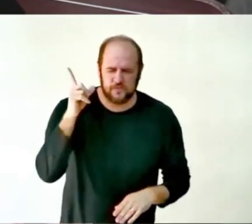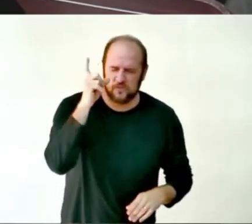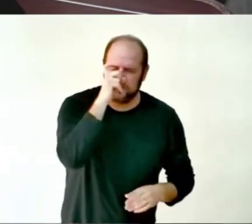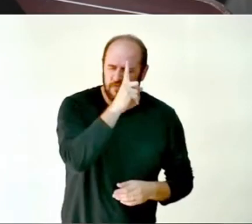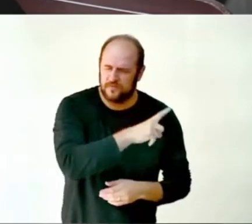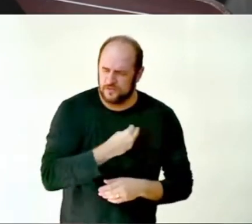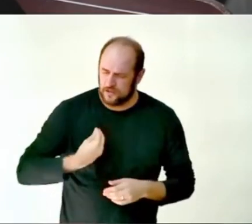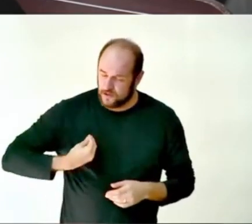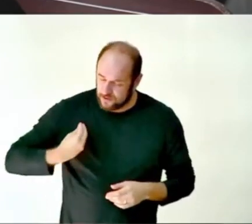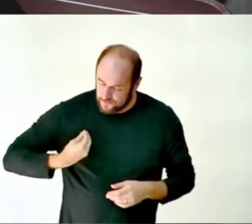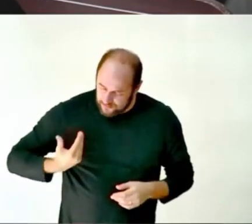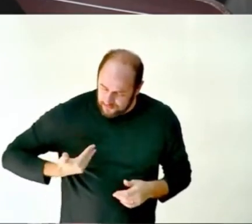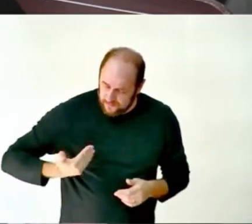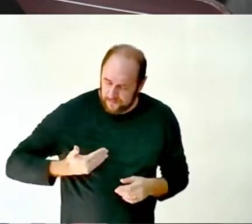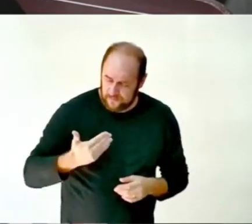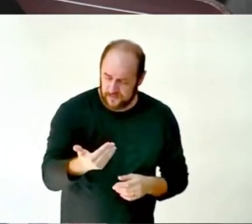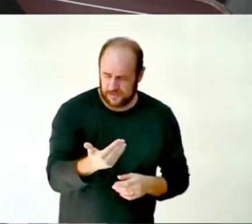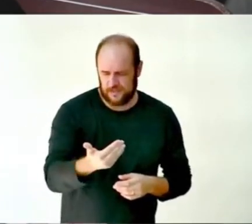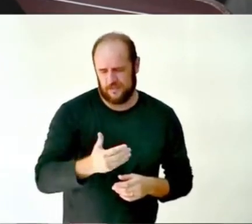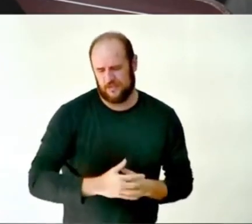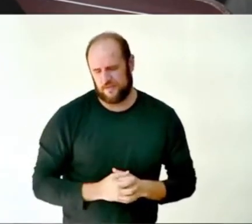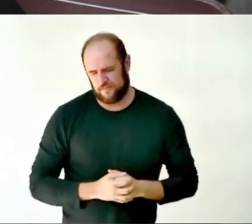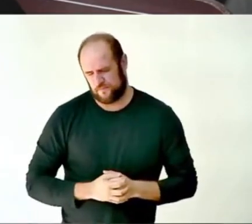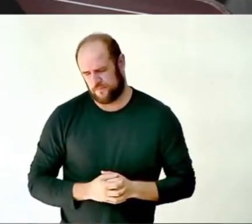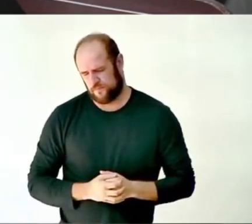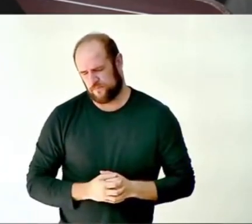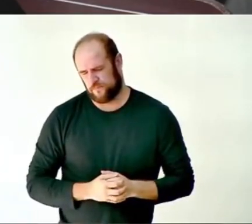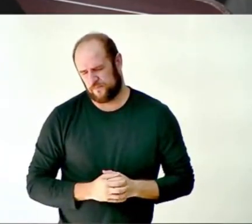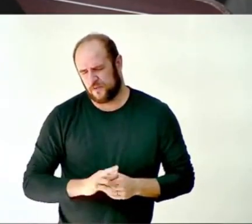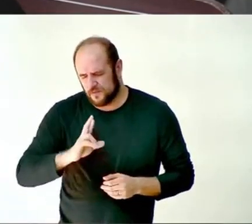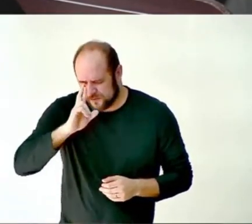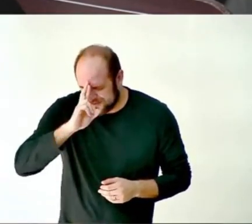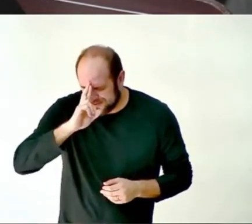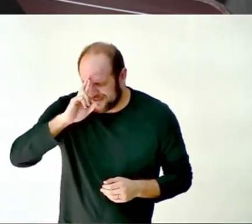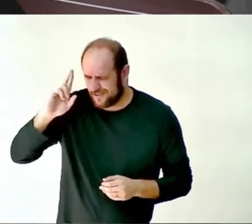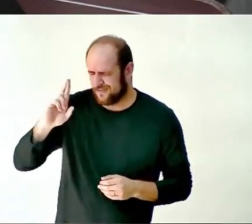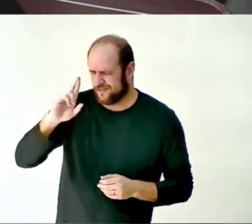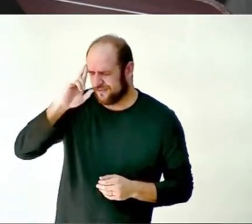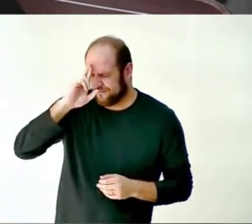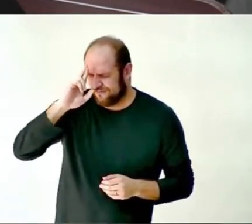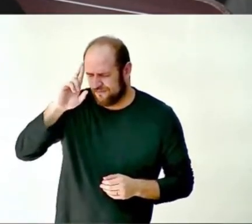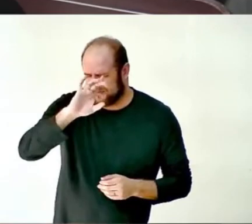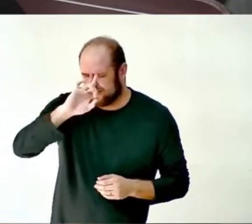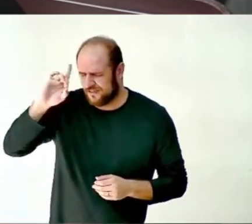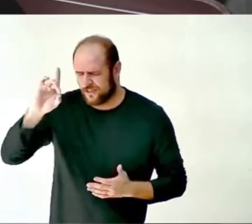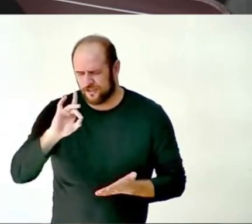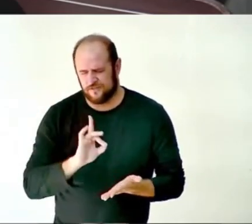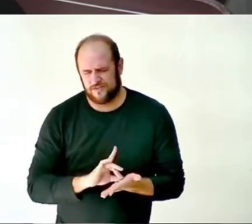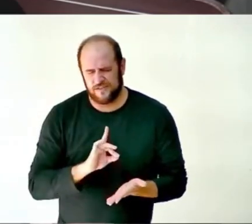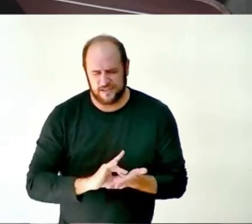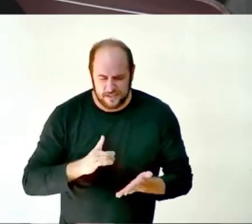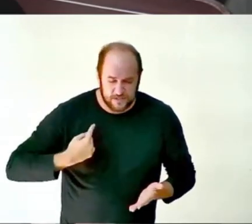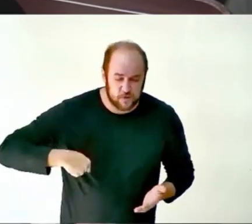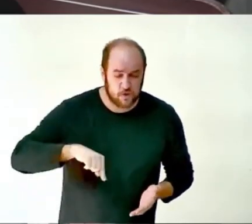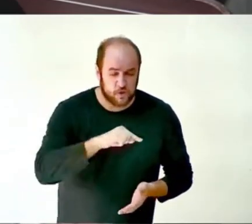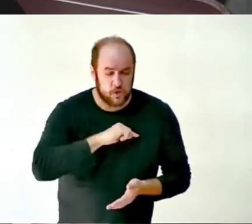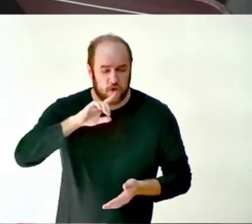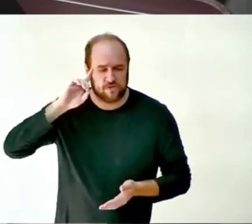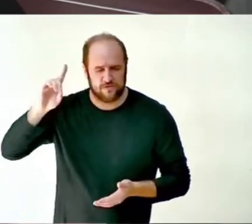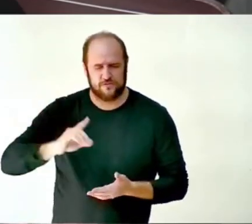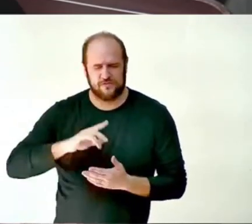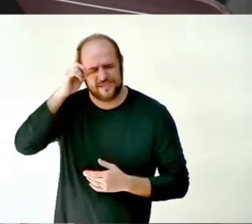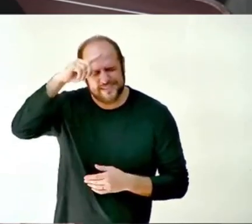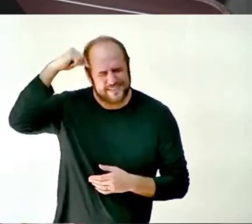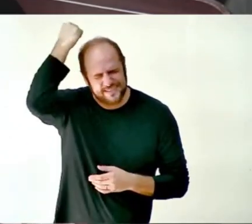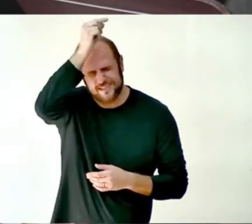caminhar como quem sabe que tem um Deus por ela. É o Senhor. O Senhor é o Deus dela, é o nosso Deus. Santo é o Teu